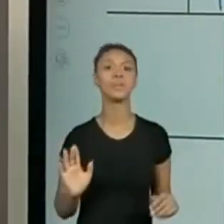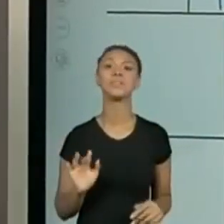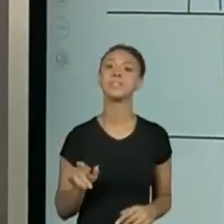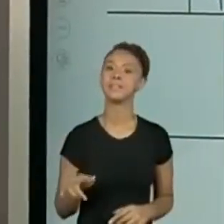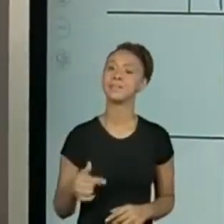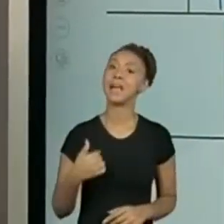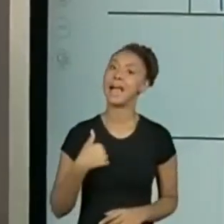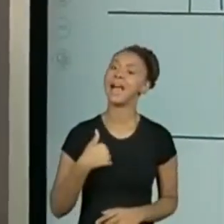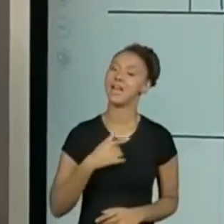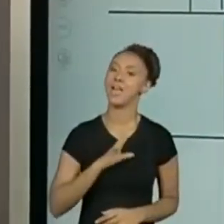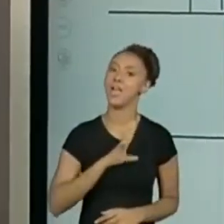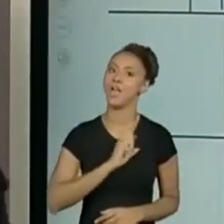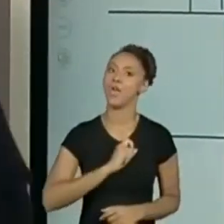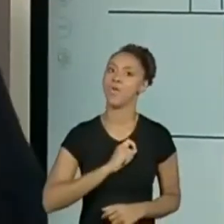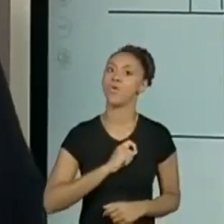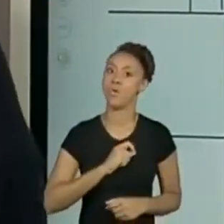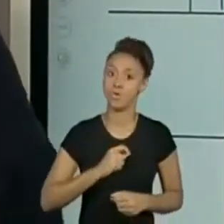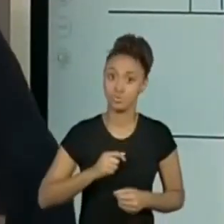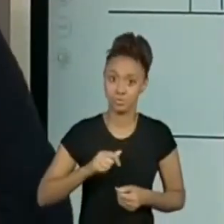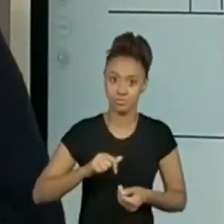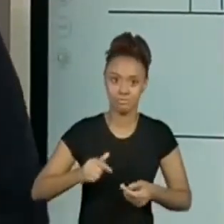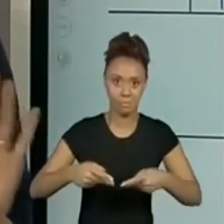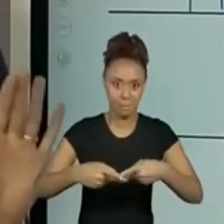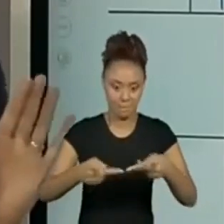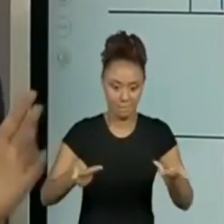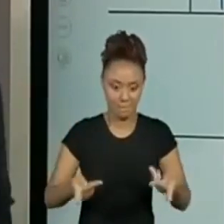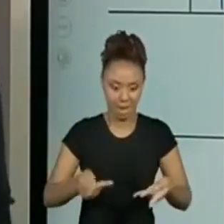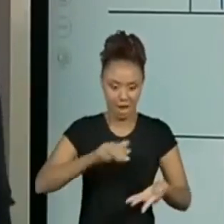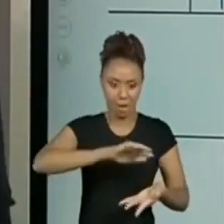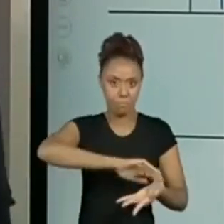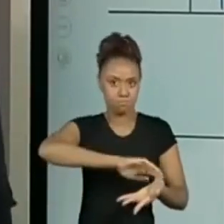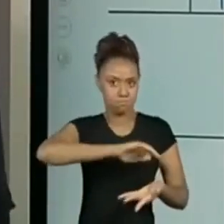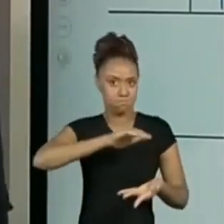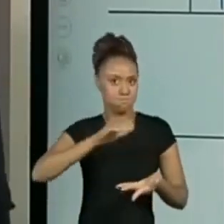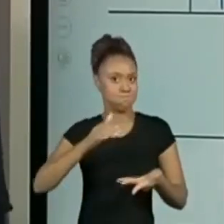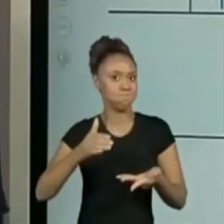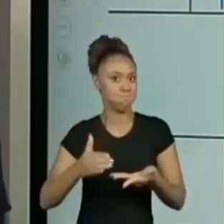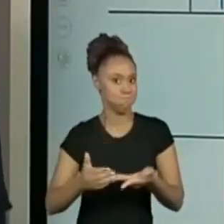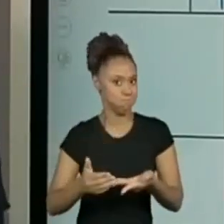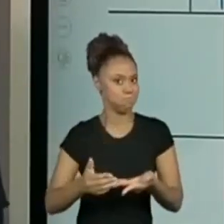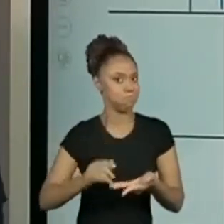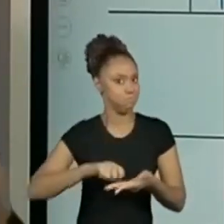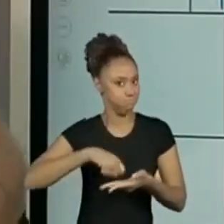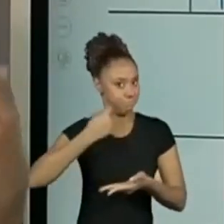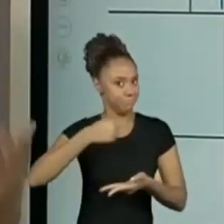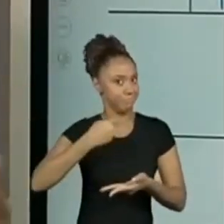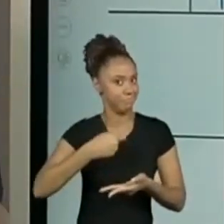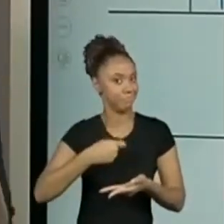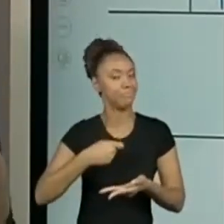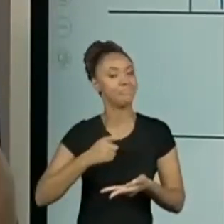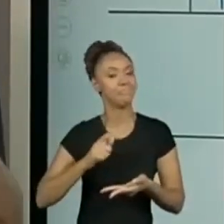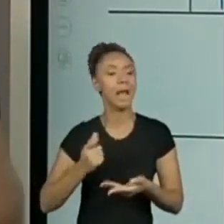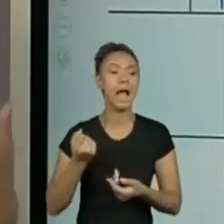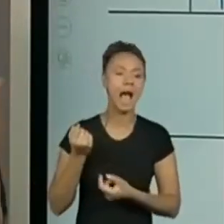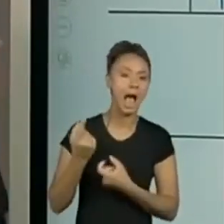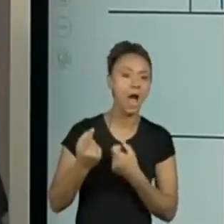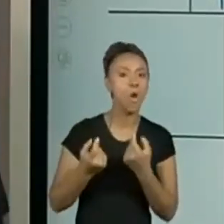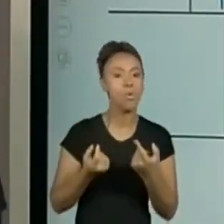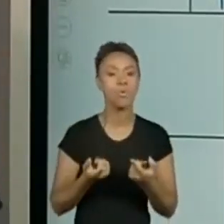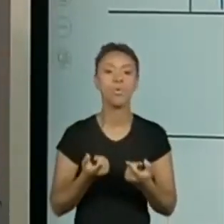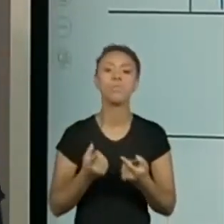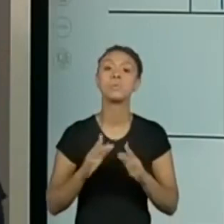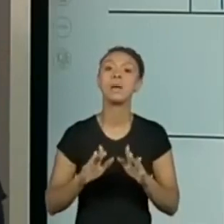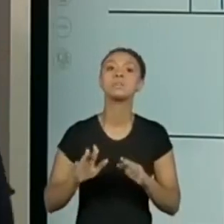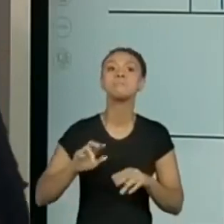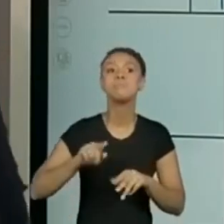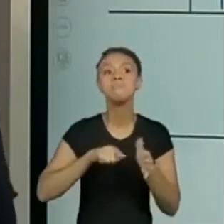cheio. Tá bom? Bom? Então, a gente gosta de muitas comidas preferidas. E aí a gente vai procurando várias para